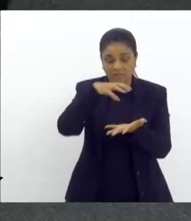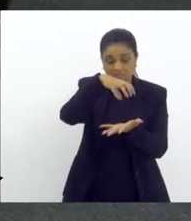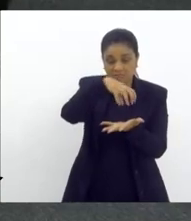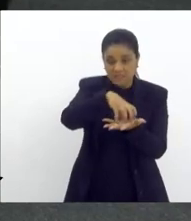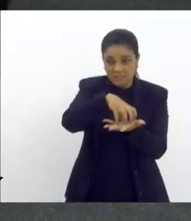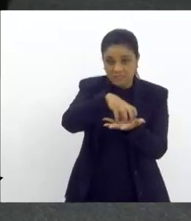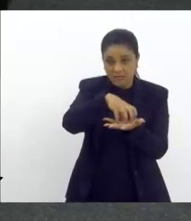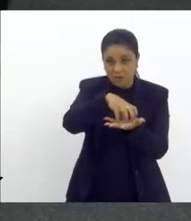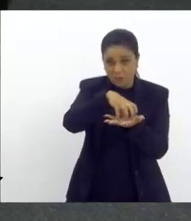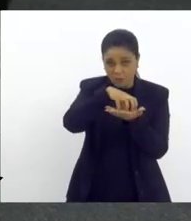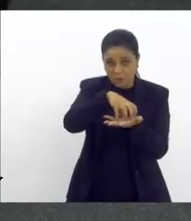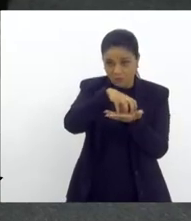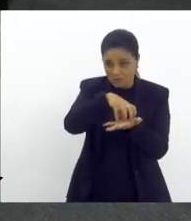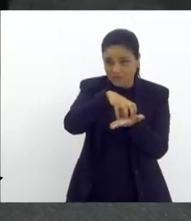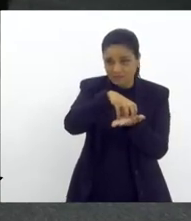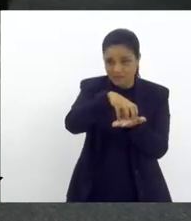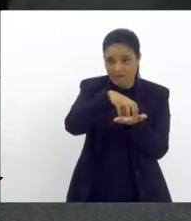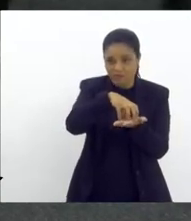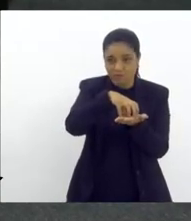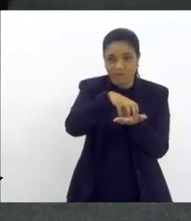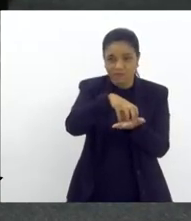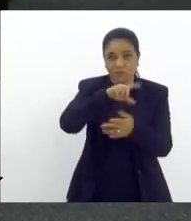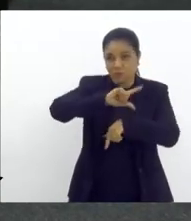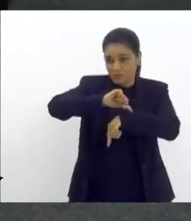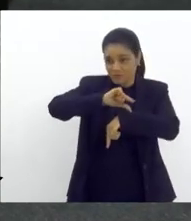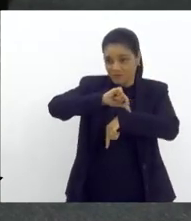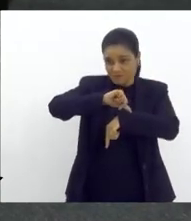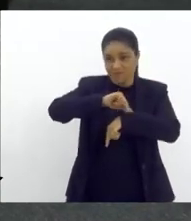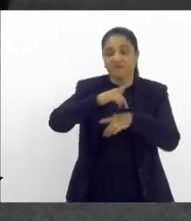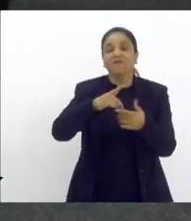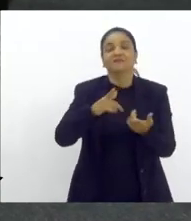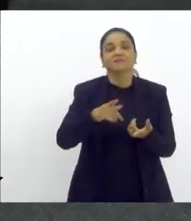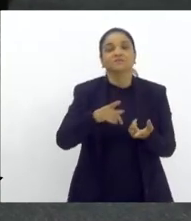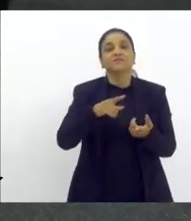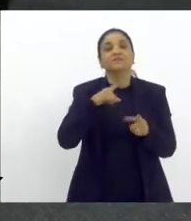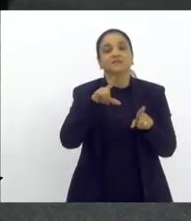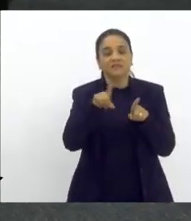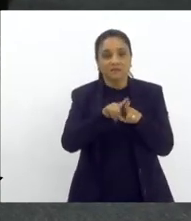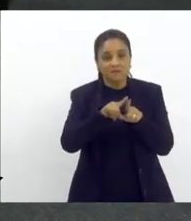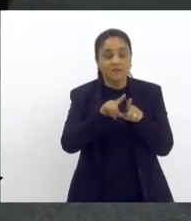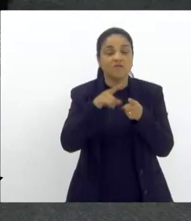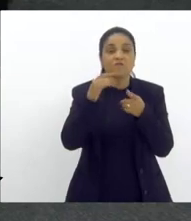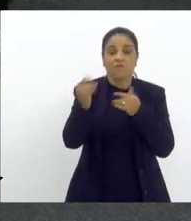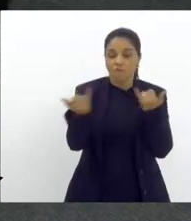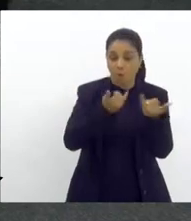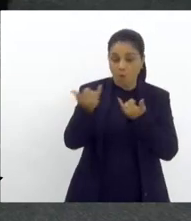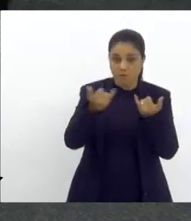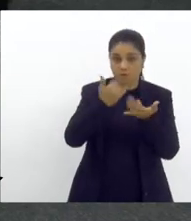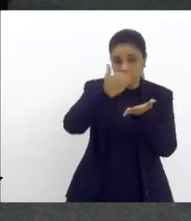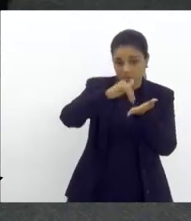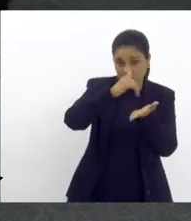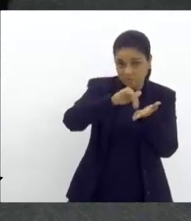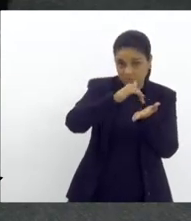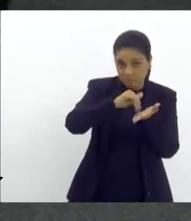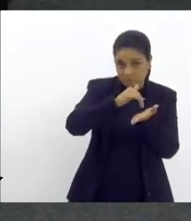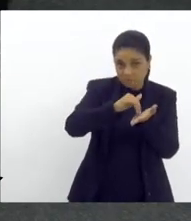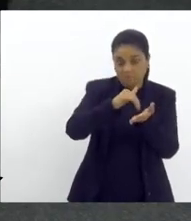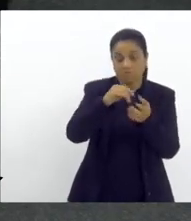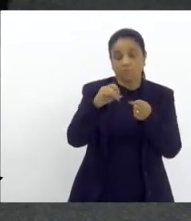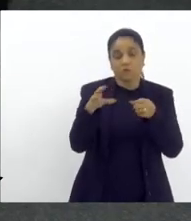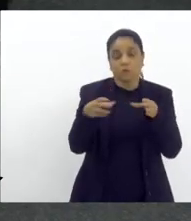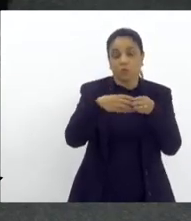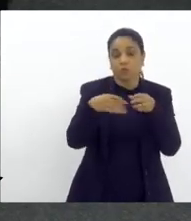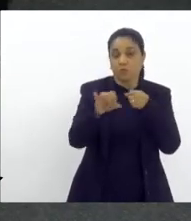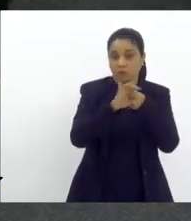as obras interna do restaurante da Central do Brasil informações trazidas da secretaria né da parte técnica da secretaria